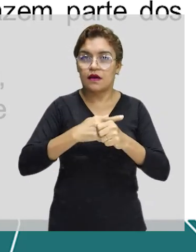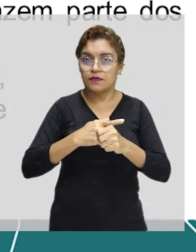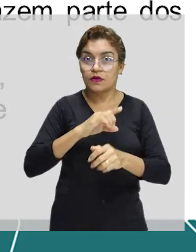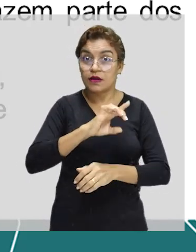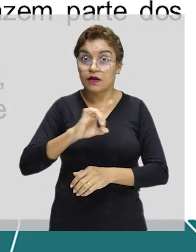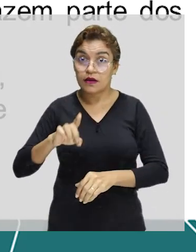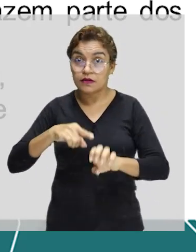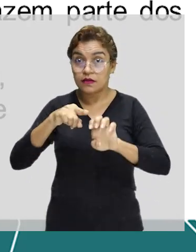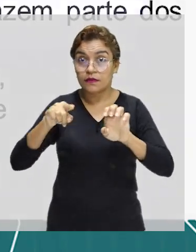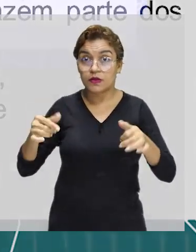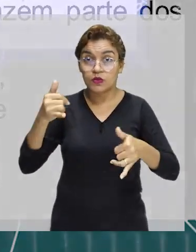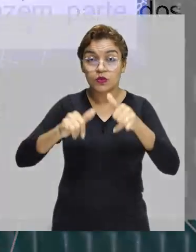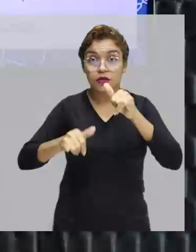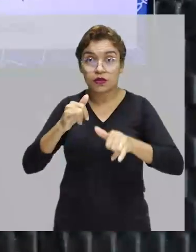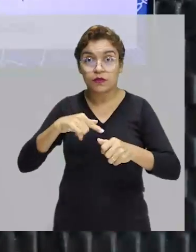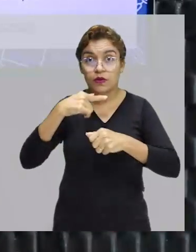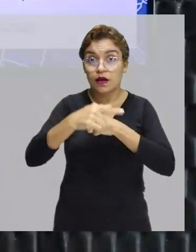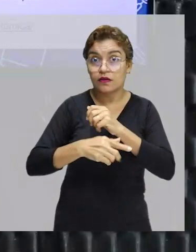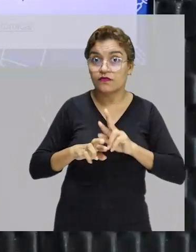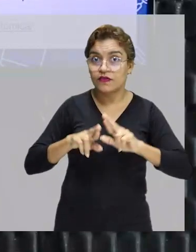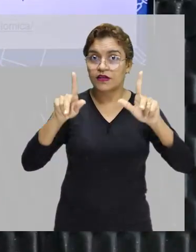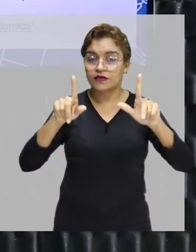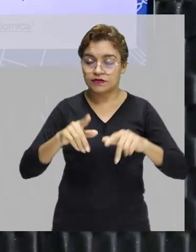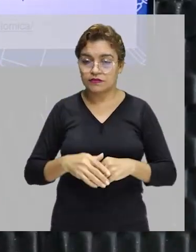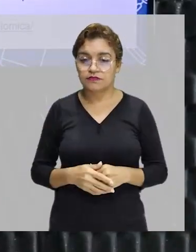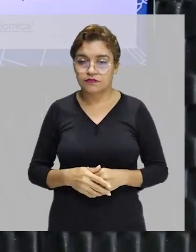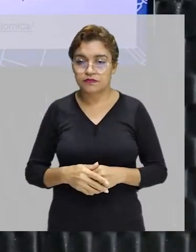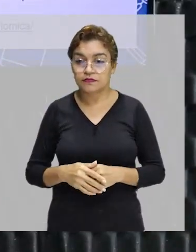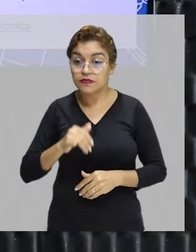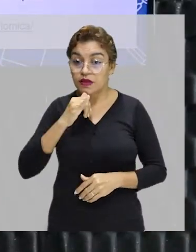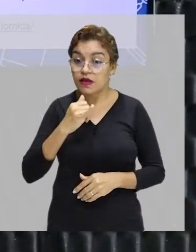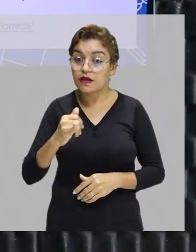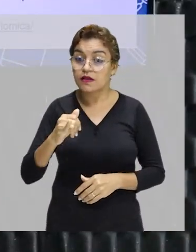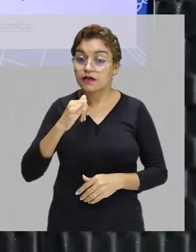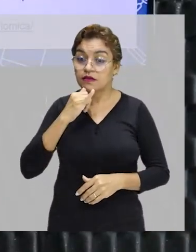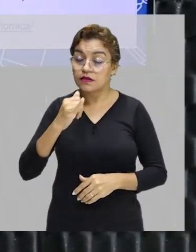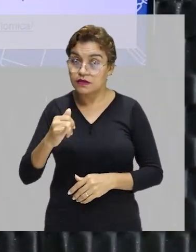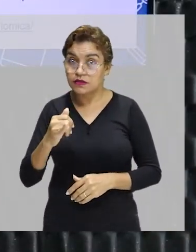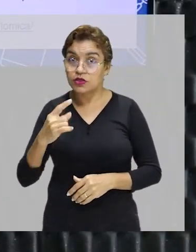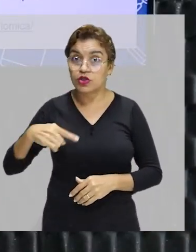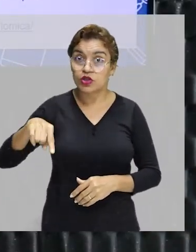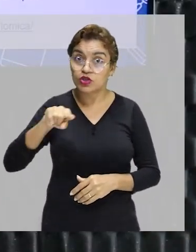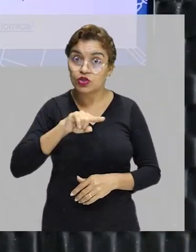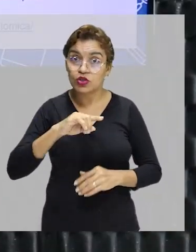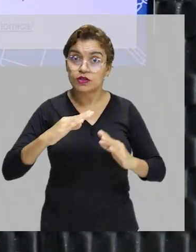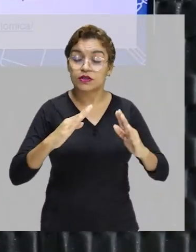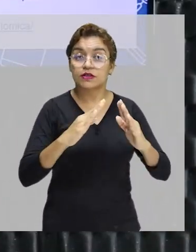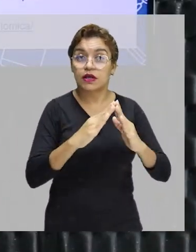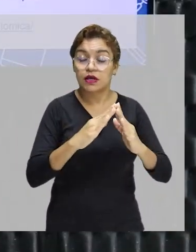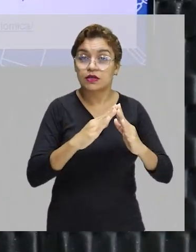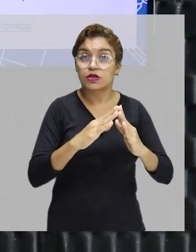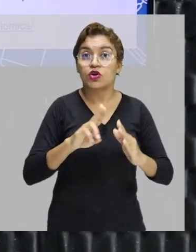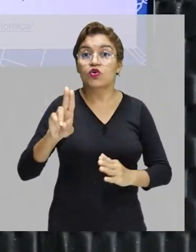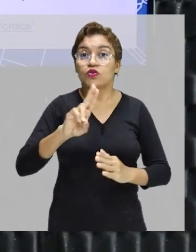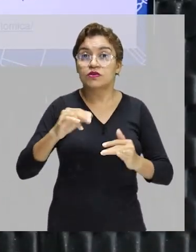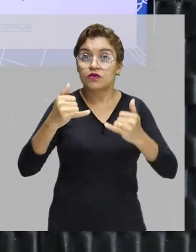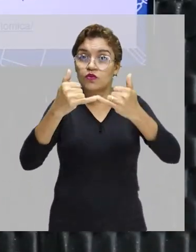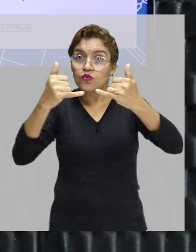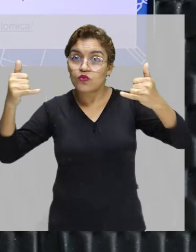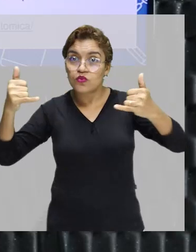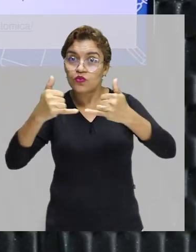possui átomos diferentes. A eletricidade chega às nossas casas por meio de fios e